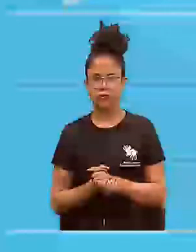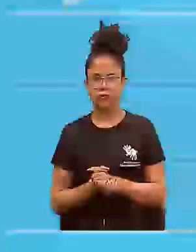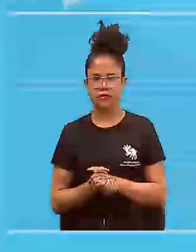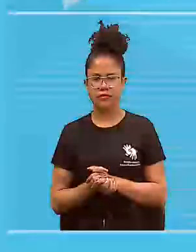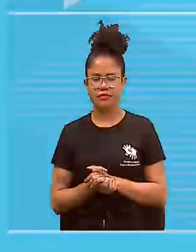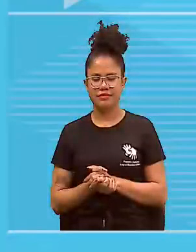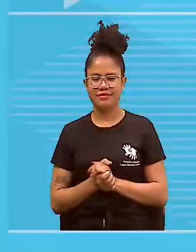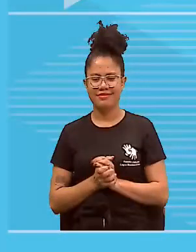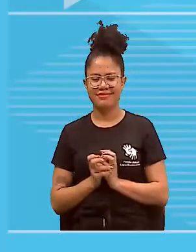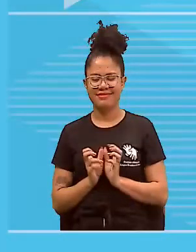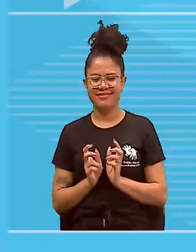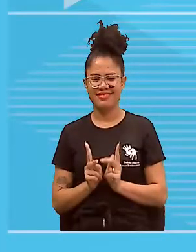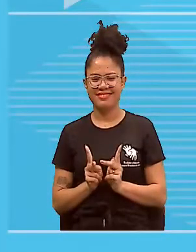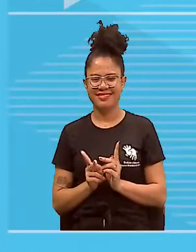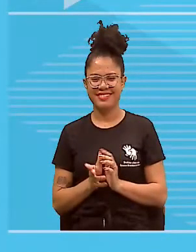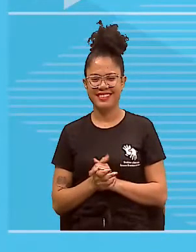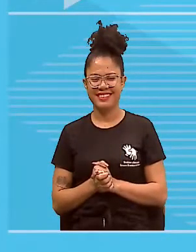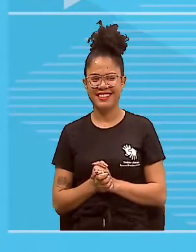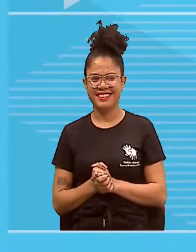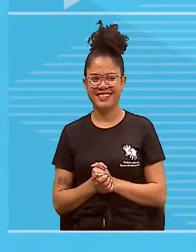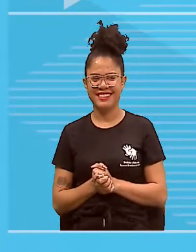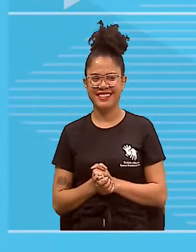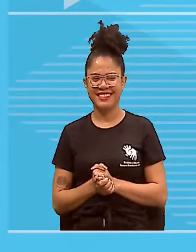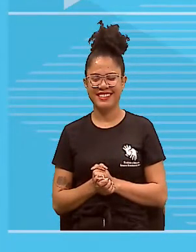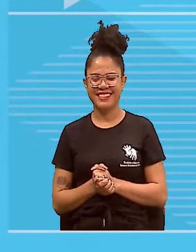de boa na lagoa